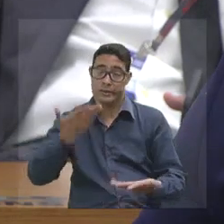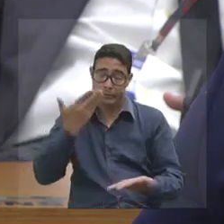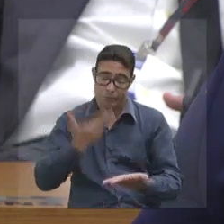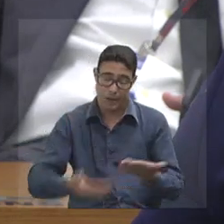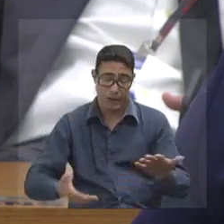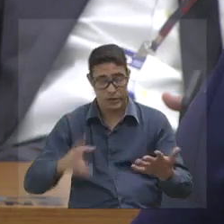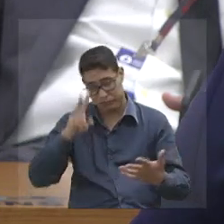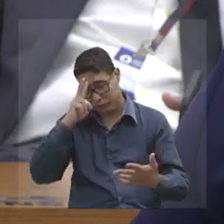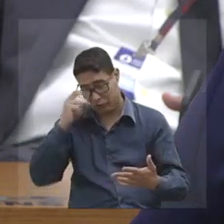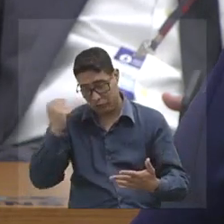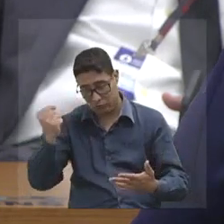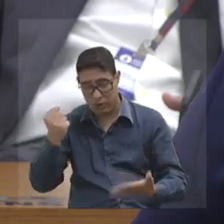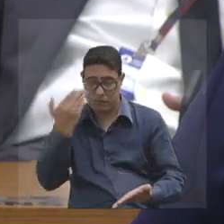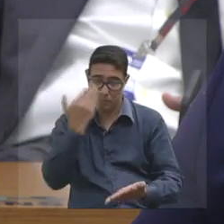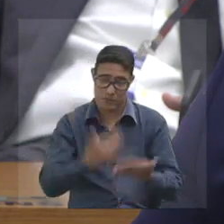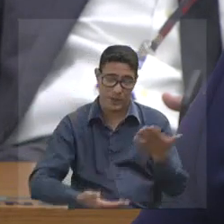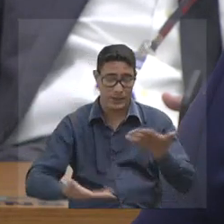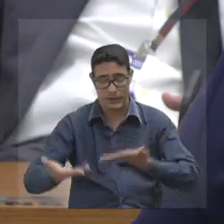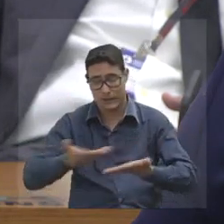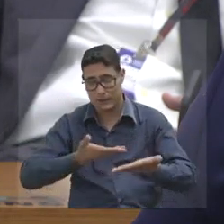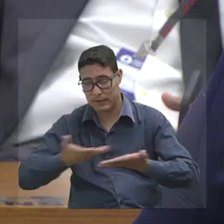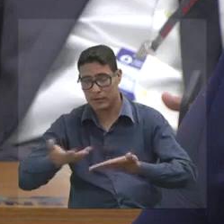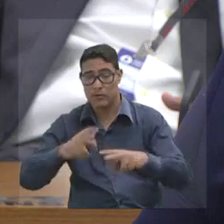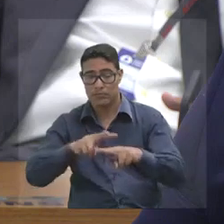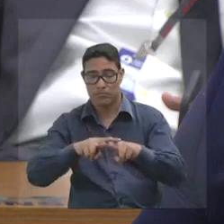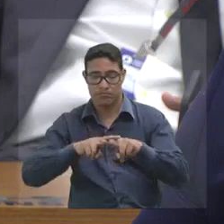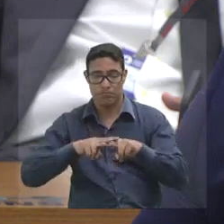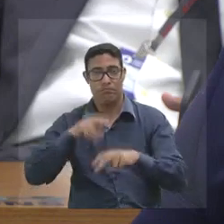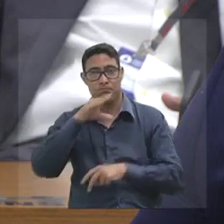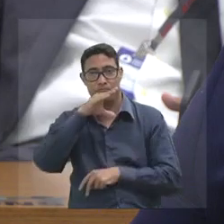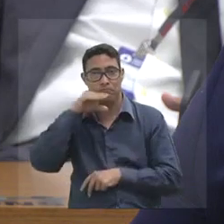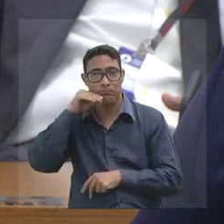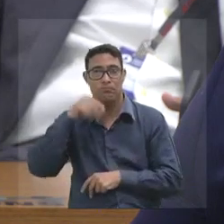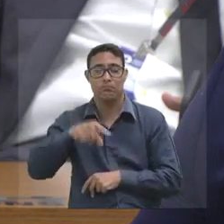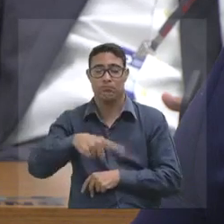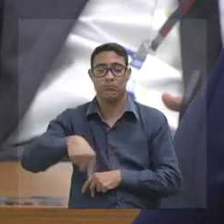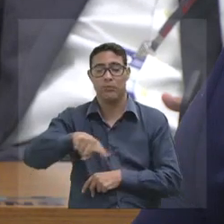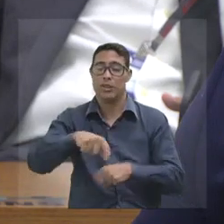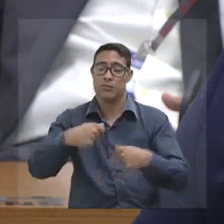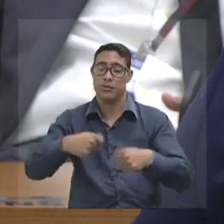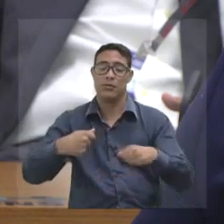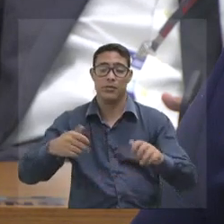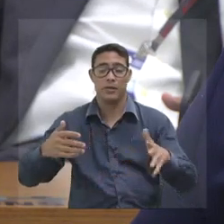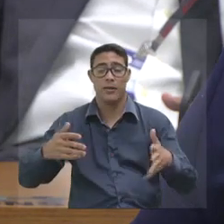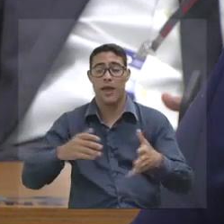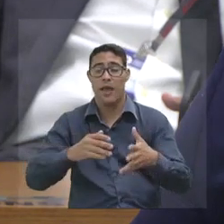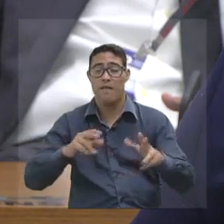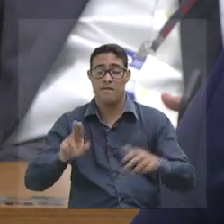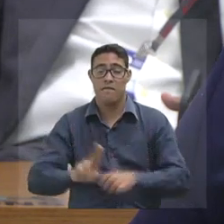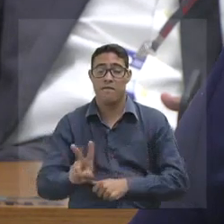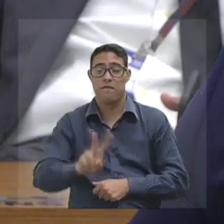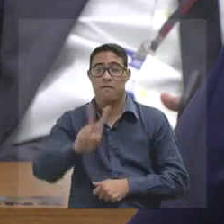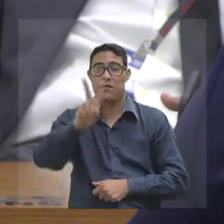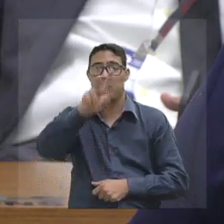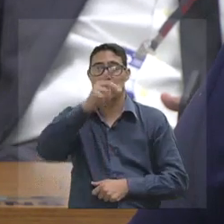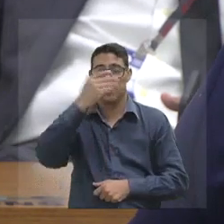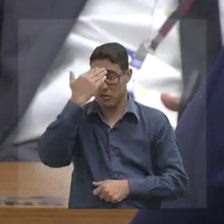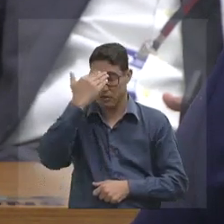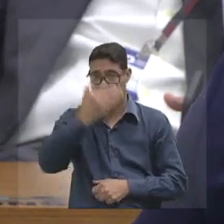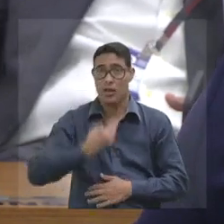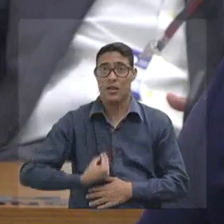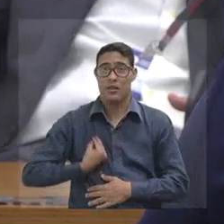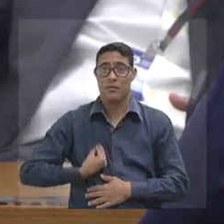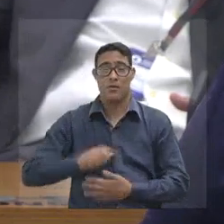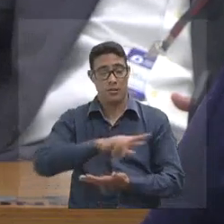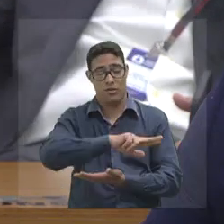Então os servidores realmente tem que ser valorizados e agradeço a presença aqui de vários servidores que